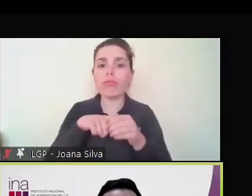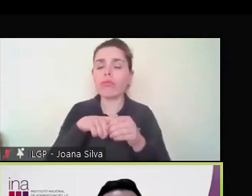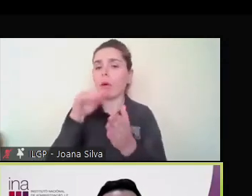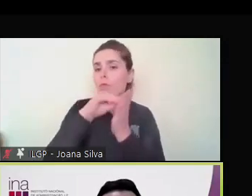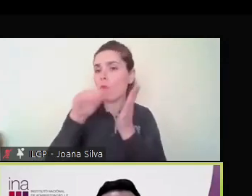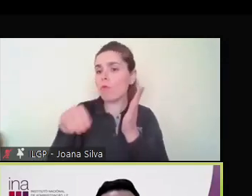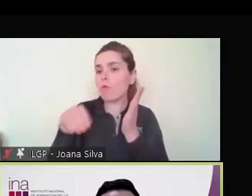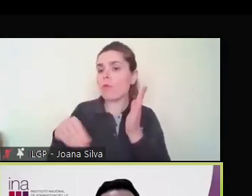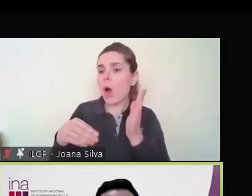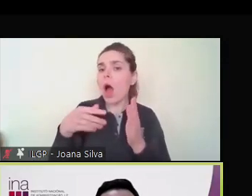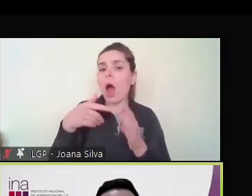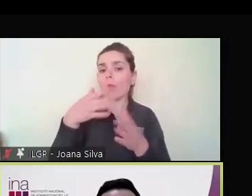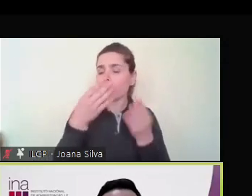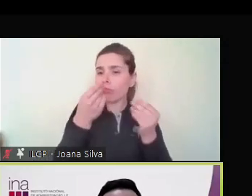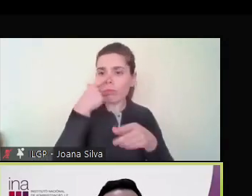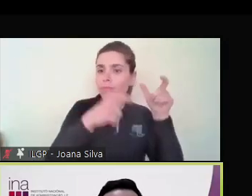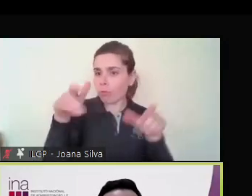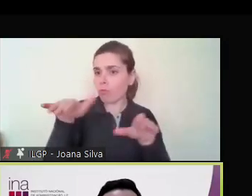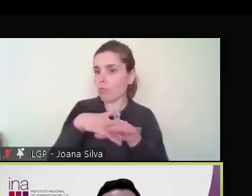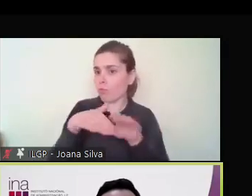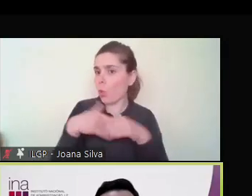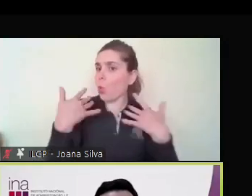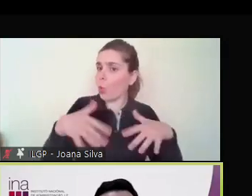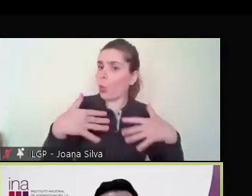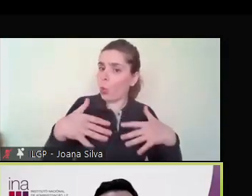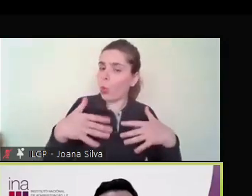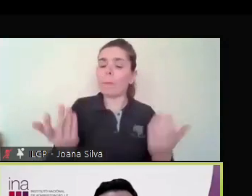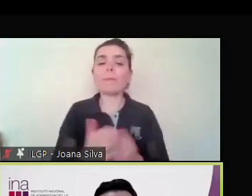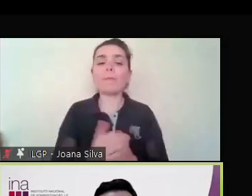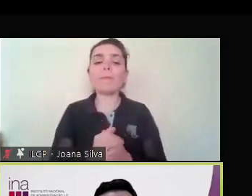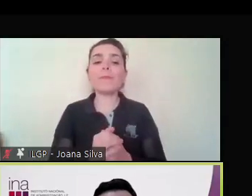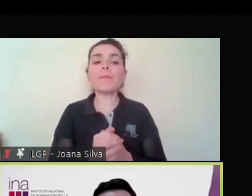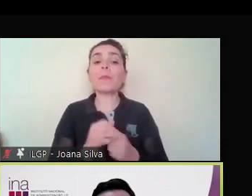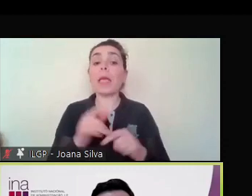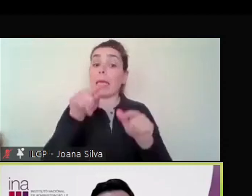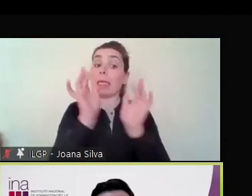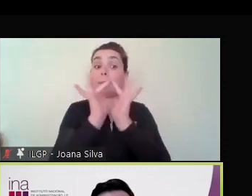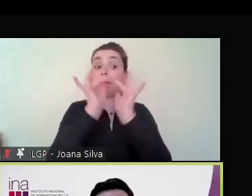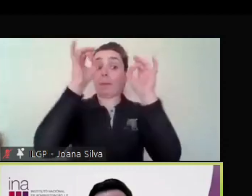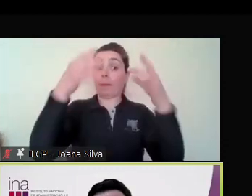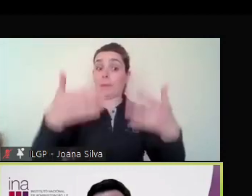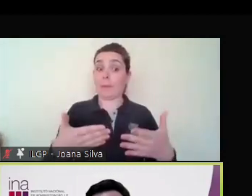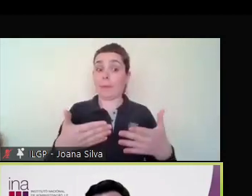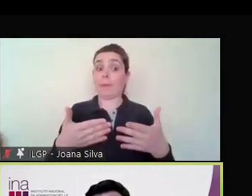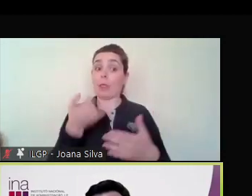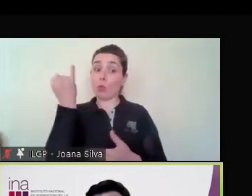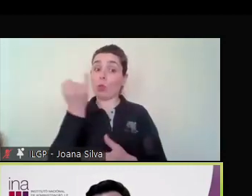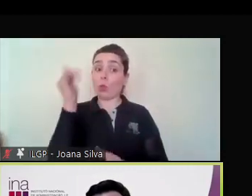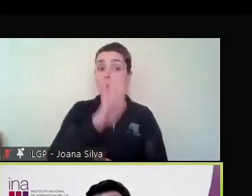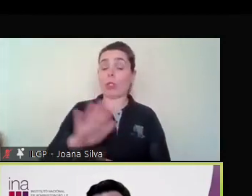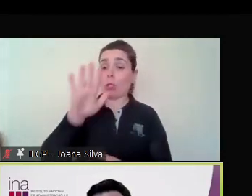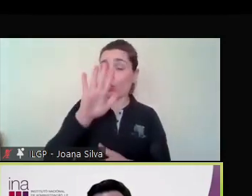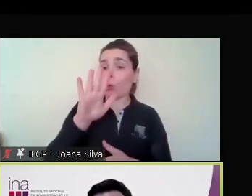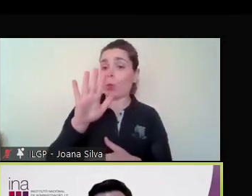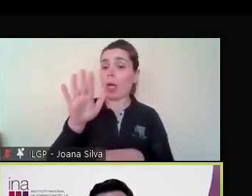de participação. E, voltando aqui ao site do INA, dar nota também que logo no início